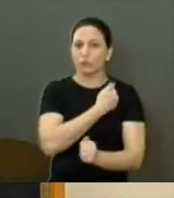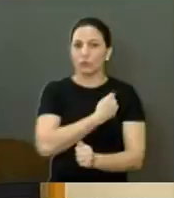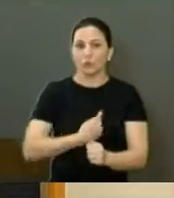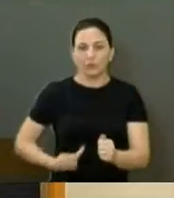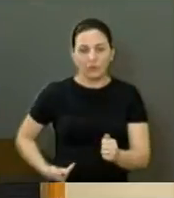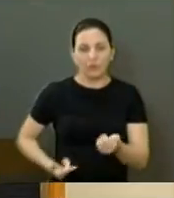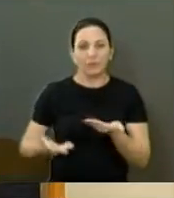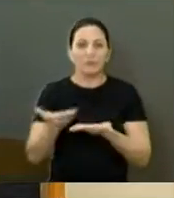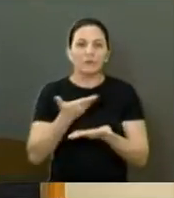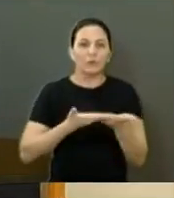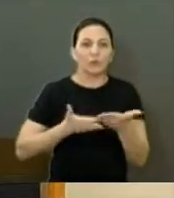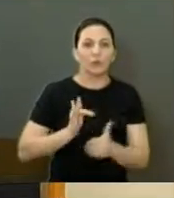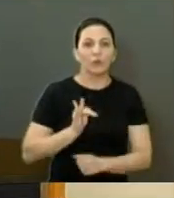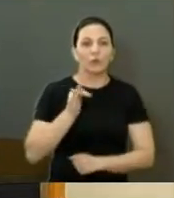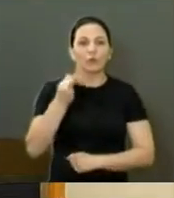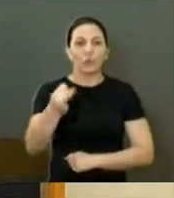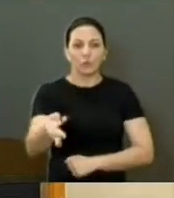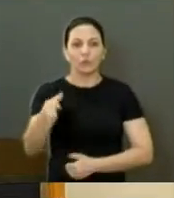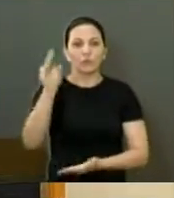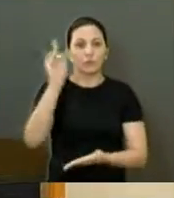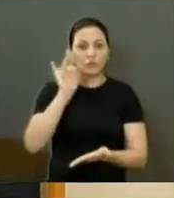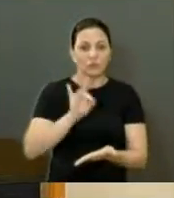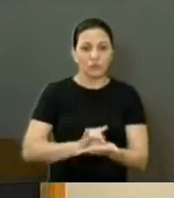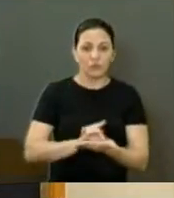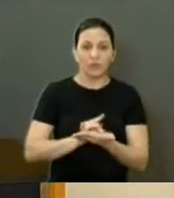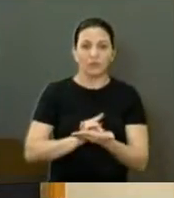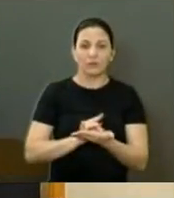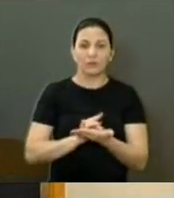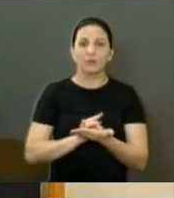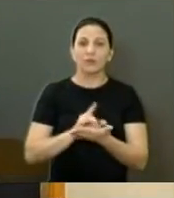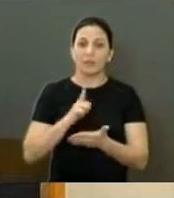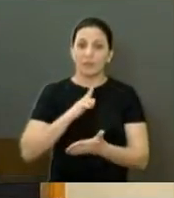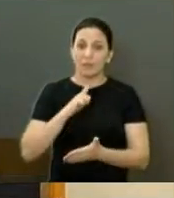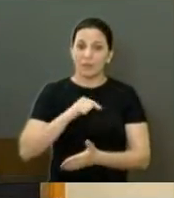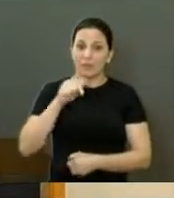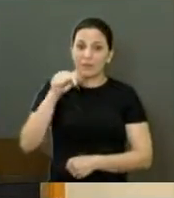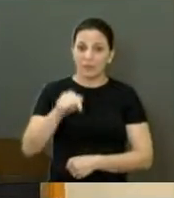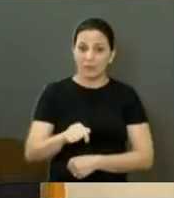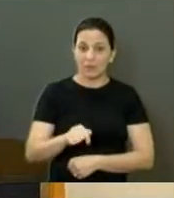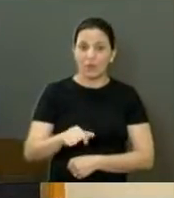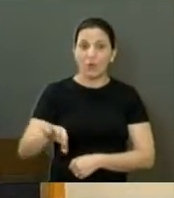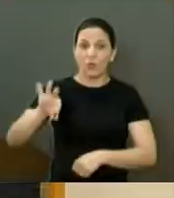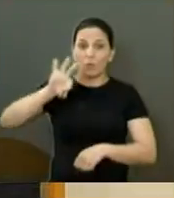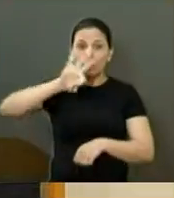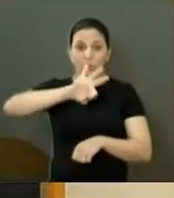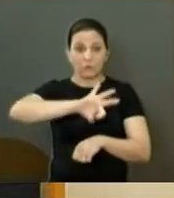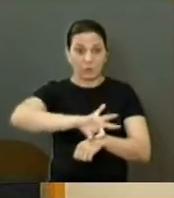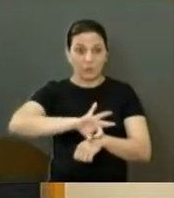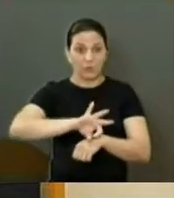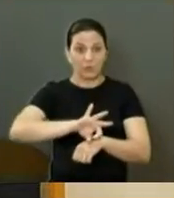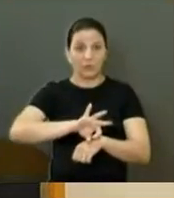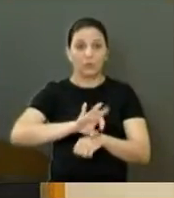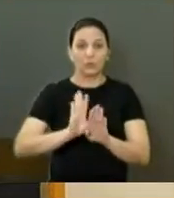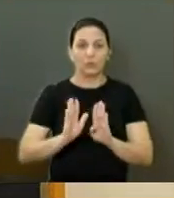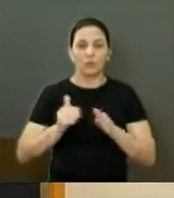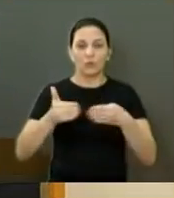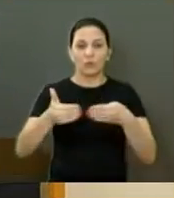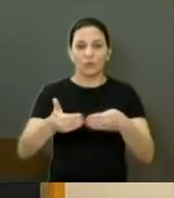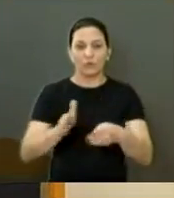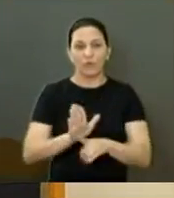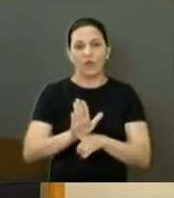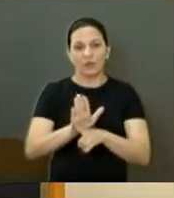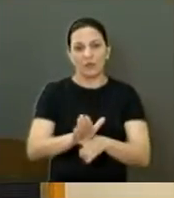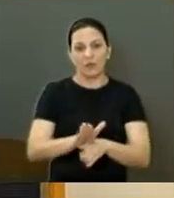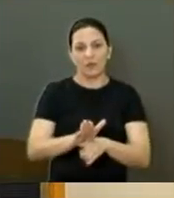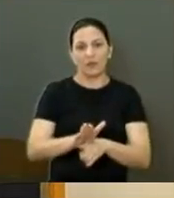gente futuramente, efetivamente, implantemos aí o centro direcionado a essa